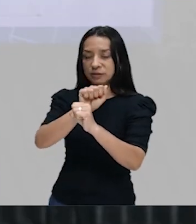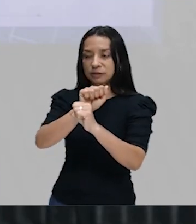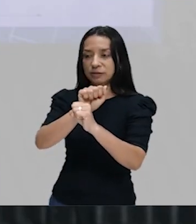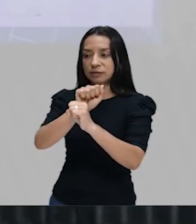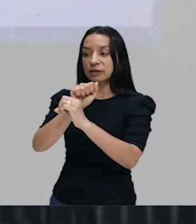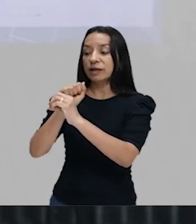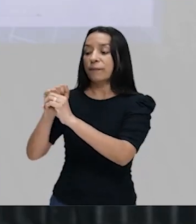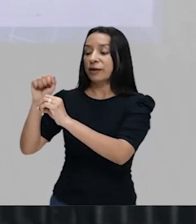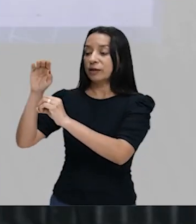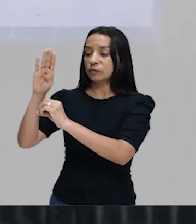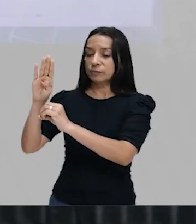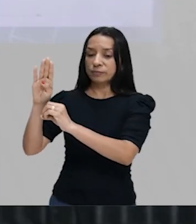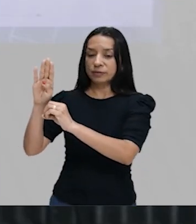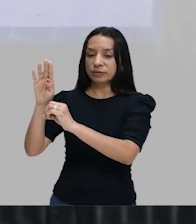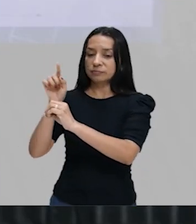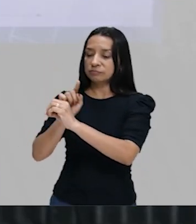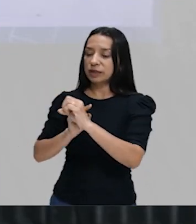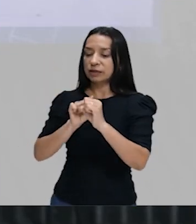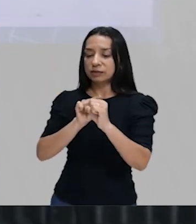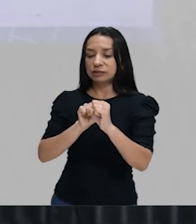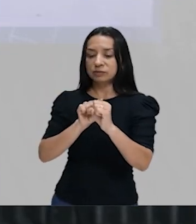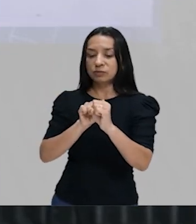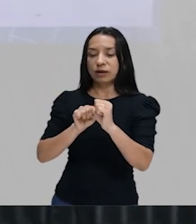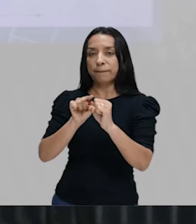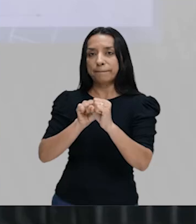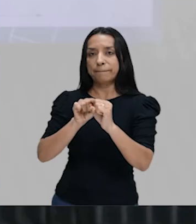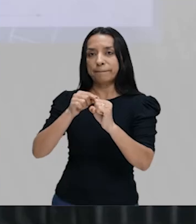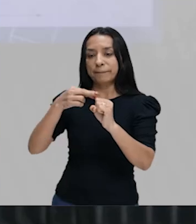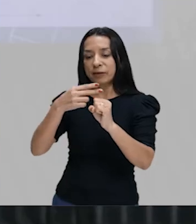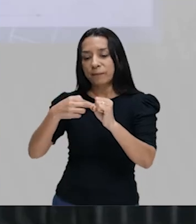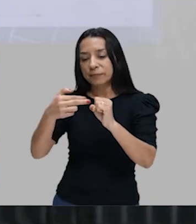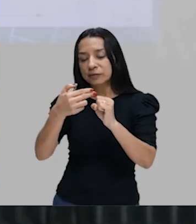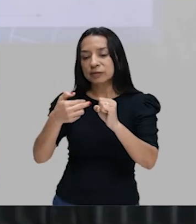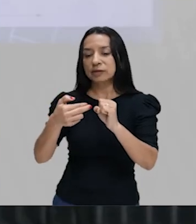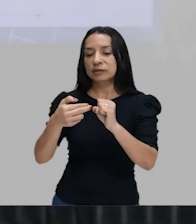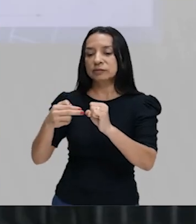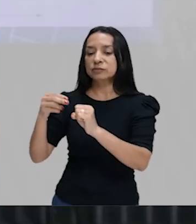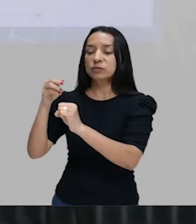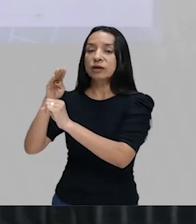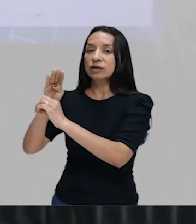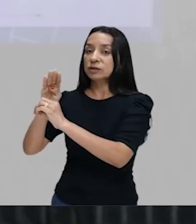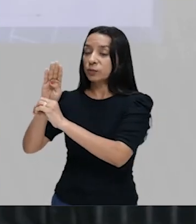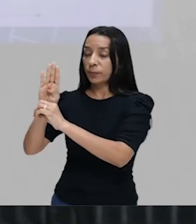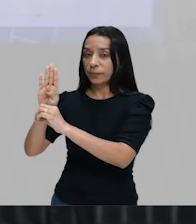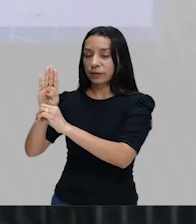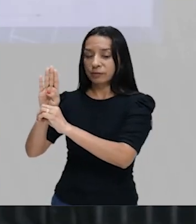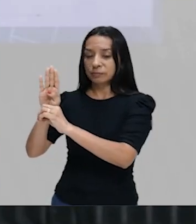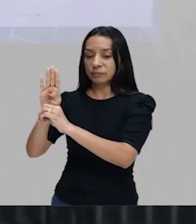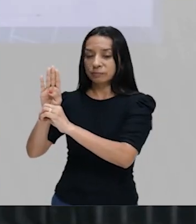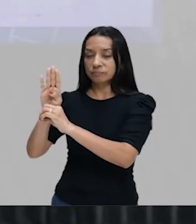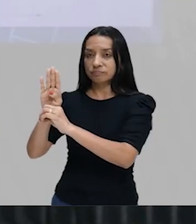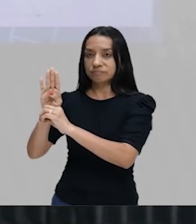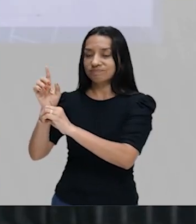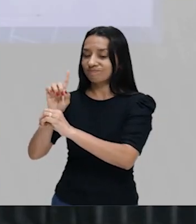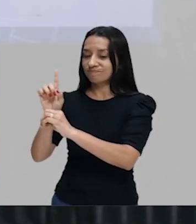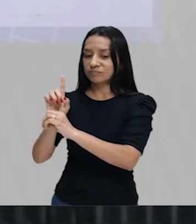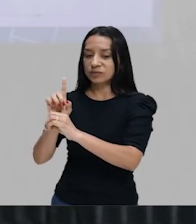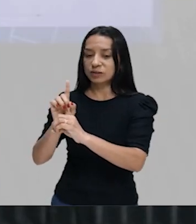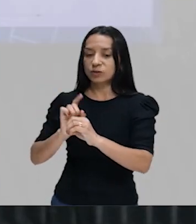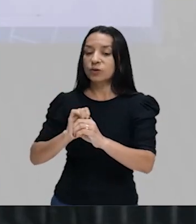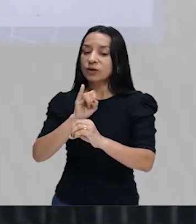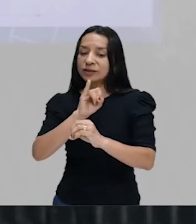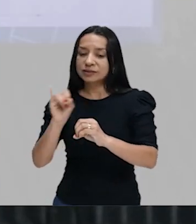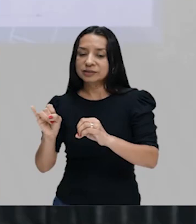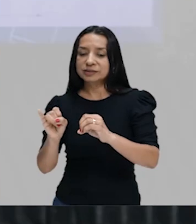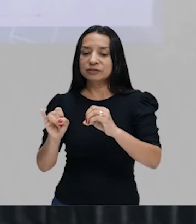a bolinha está pintada e no B não está. Por outro lado, se for aberto em A e fechado em B, no A não